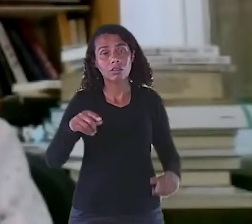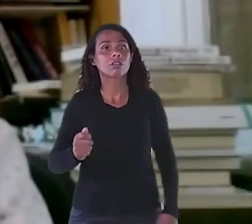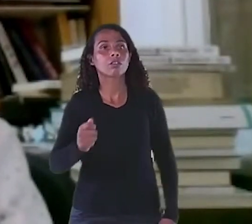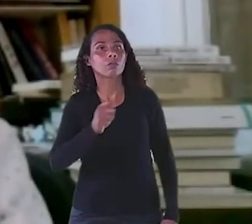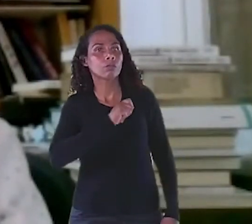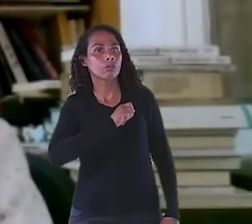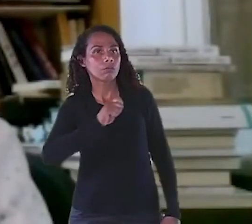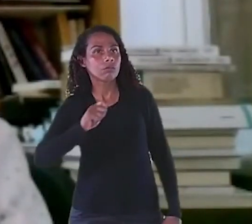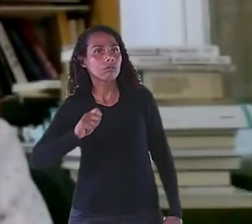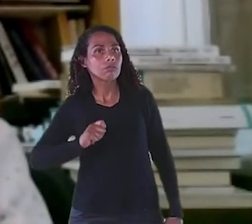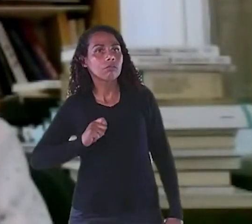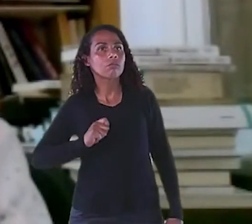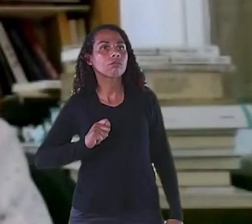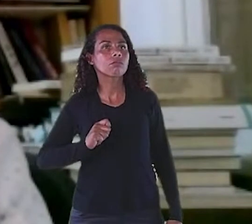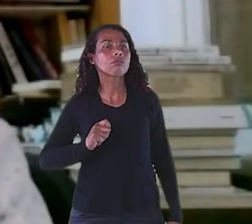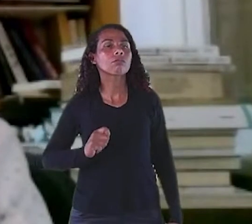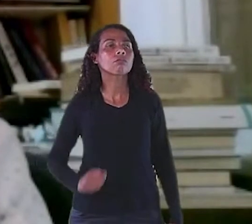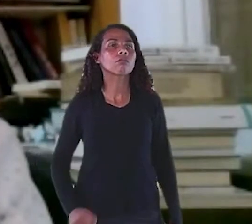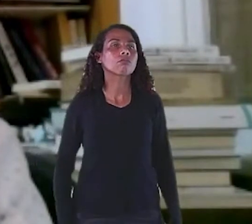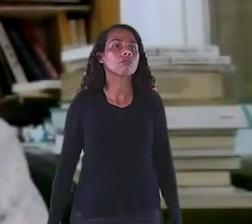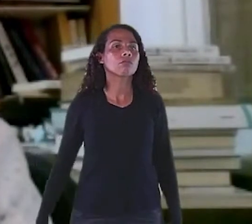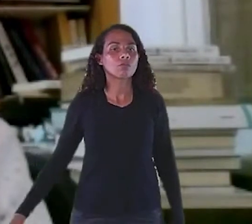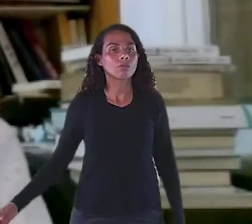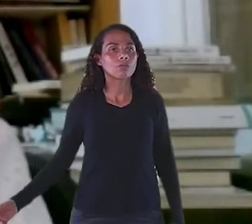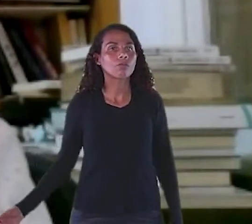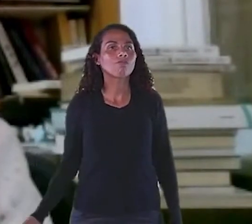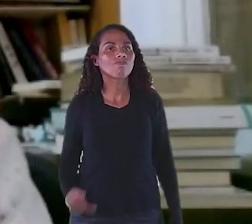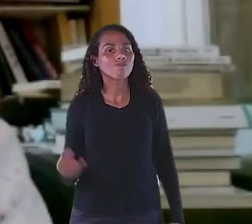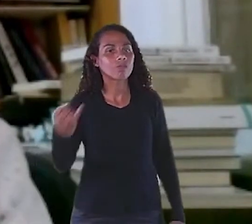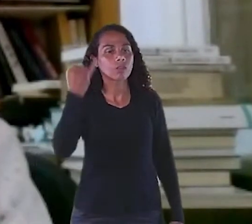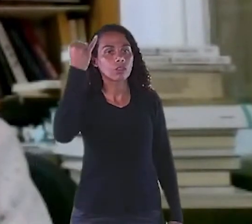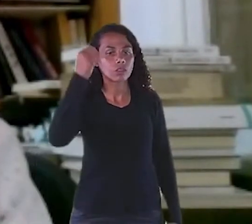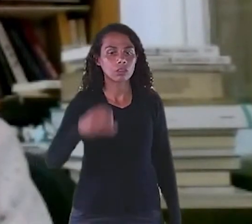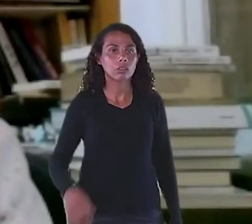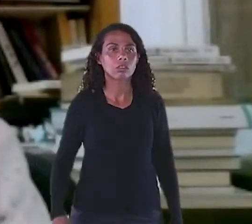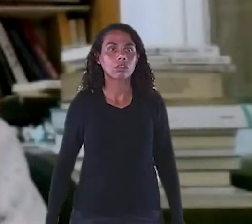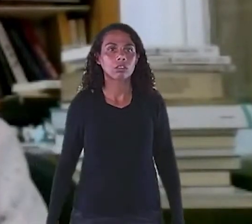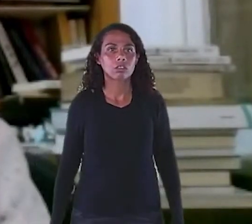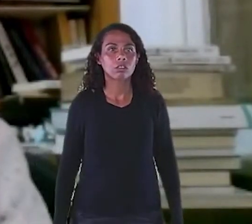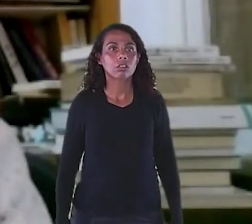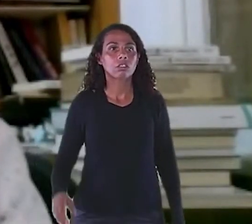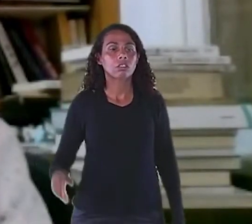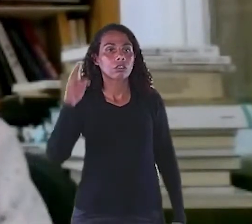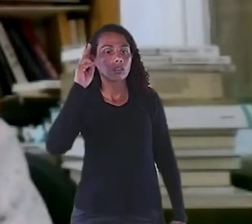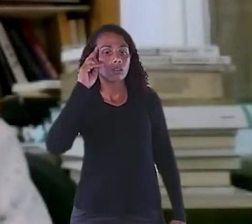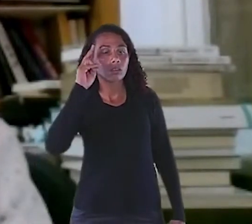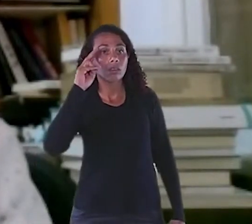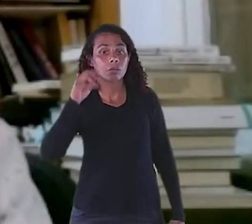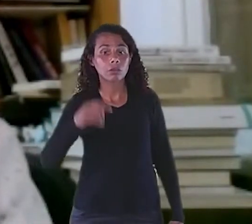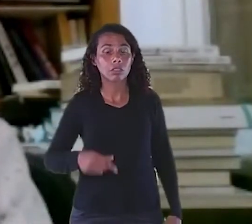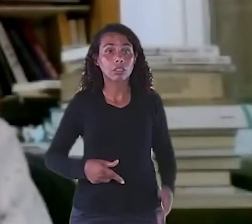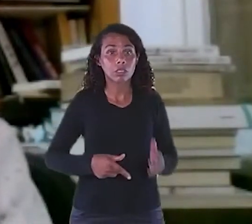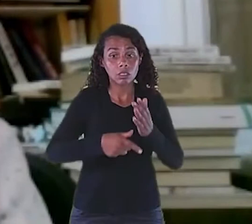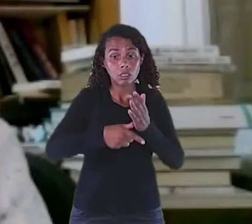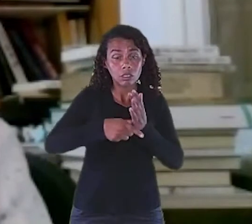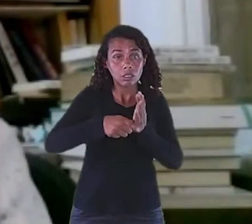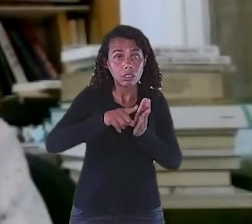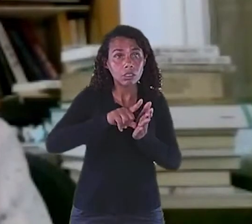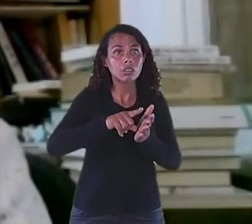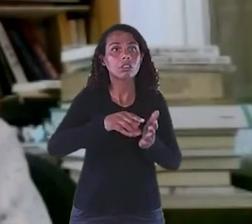que menos de um ano antes dele morrer, eu escrevi uma carta. Eu tinha feito uma entrevista com ele para Isto É,